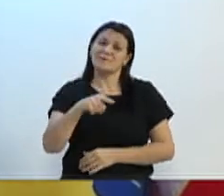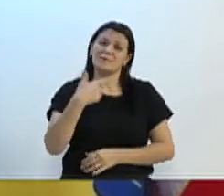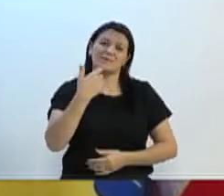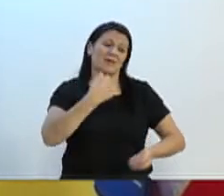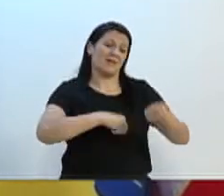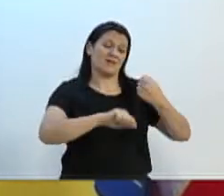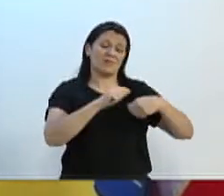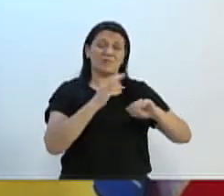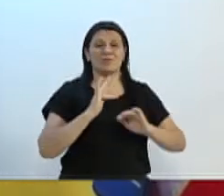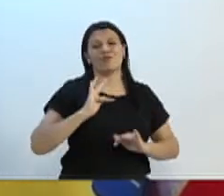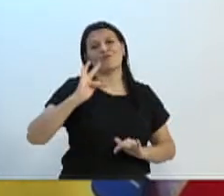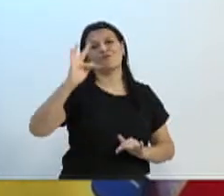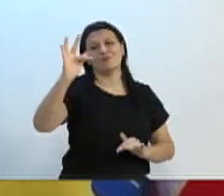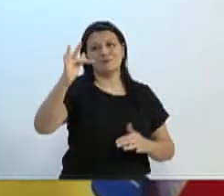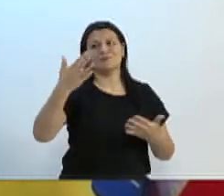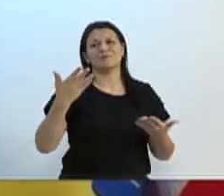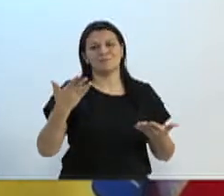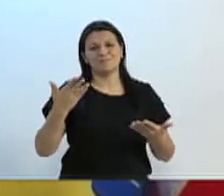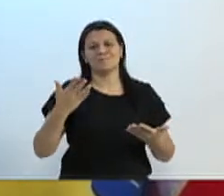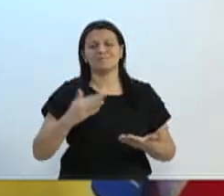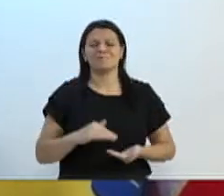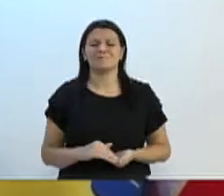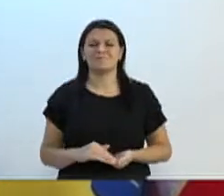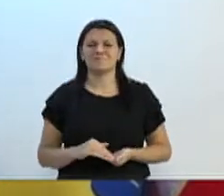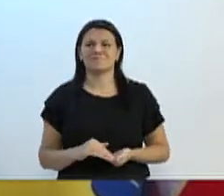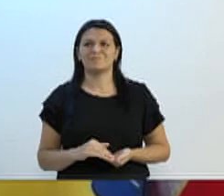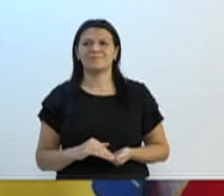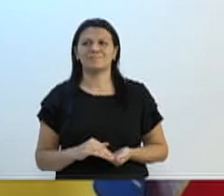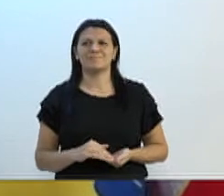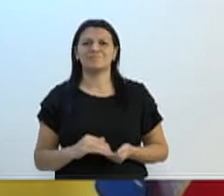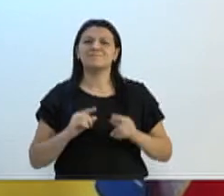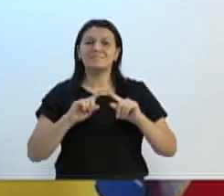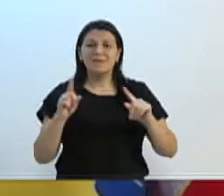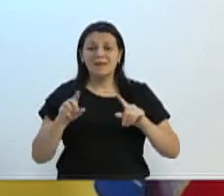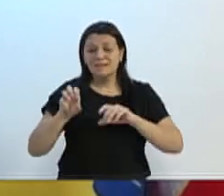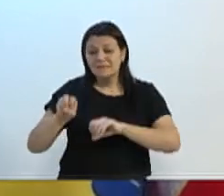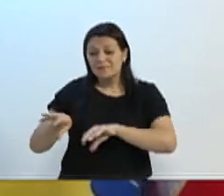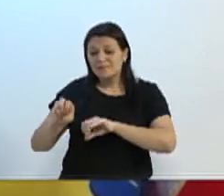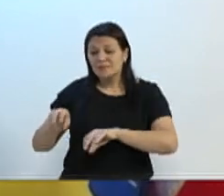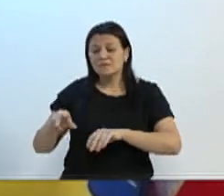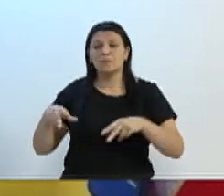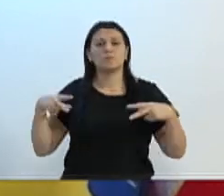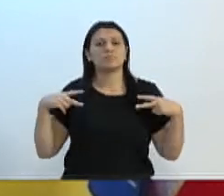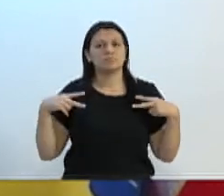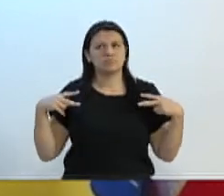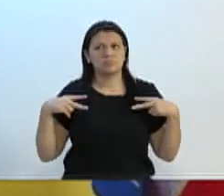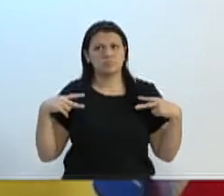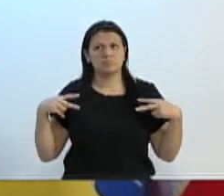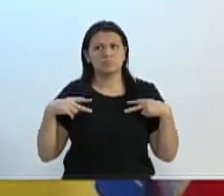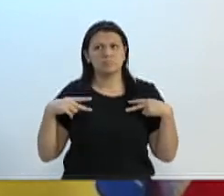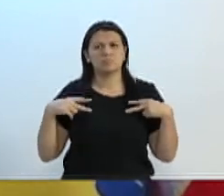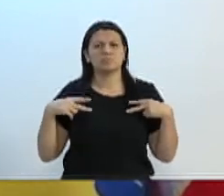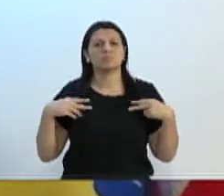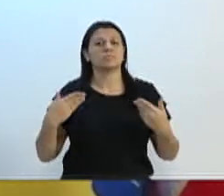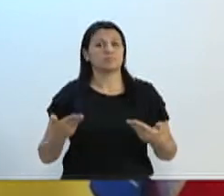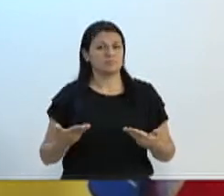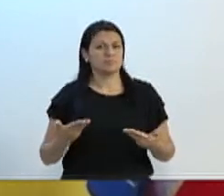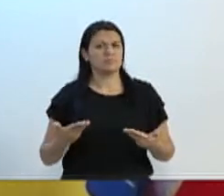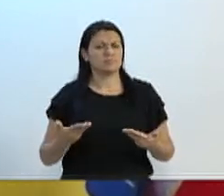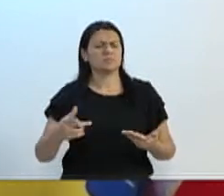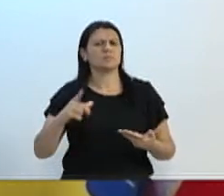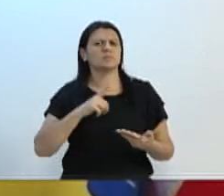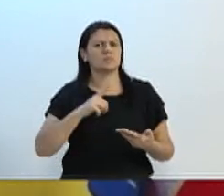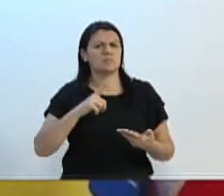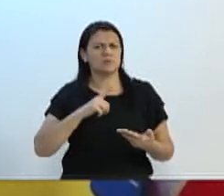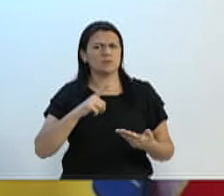no futuro que se sustente. Mas a educação privada, em torno de si, há